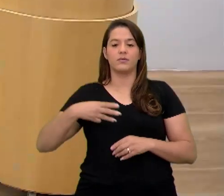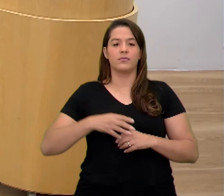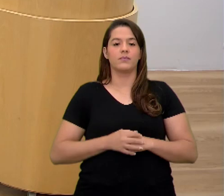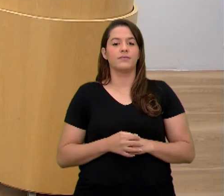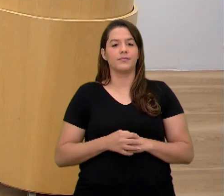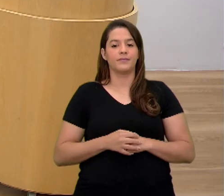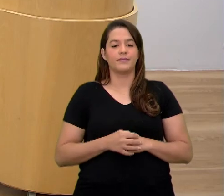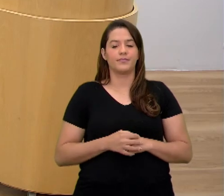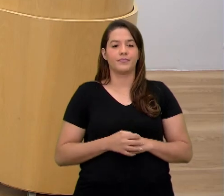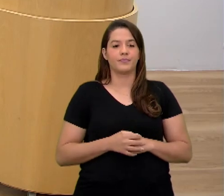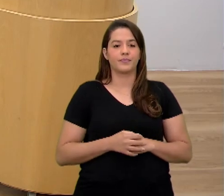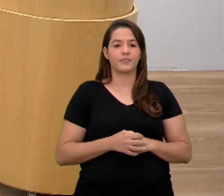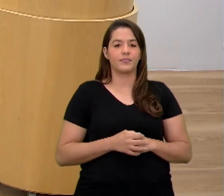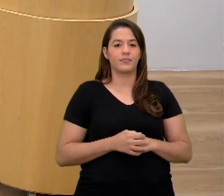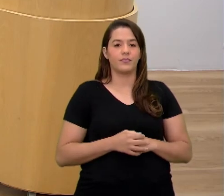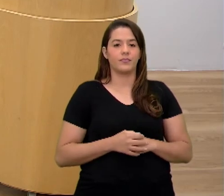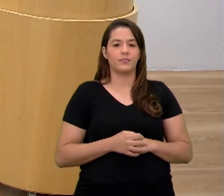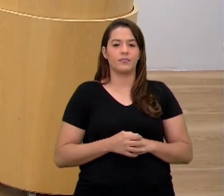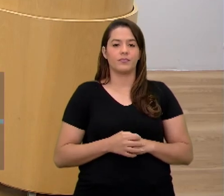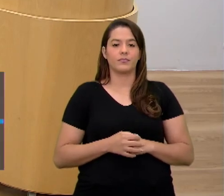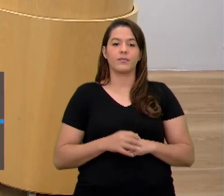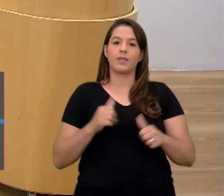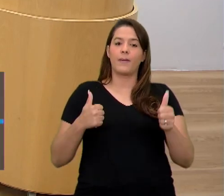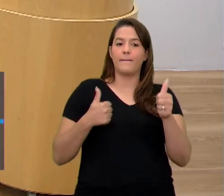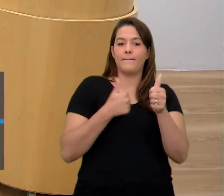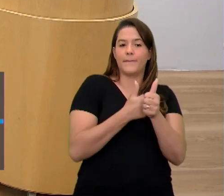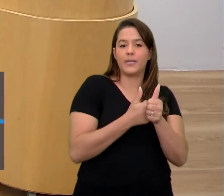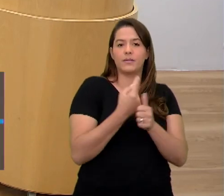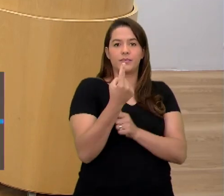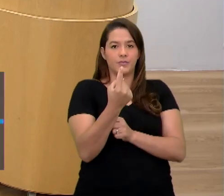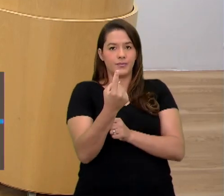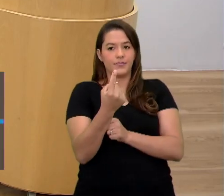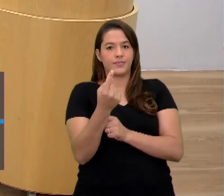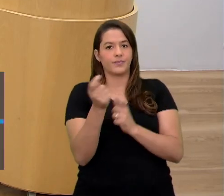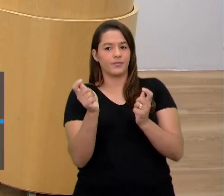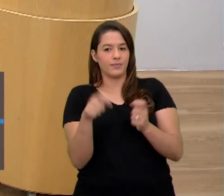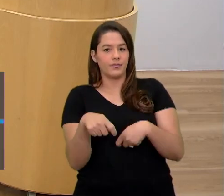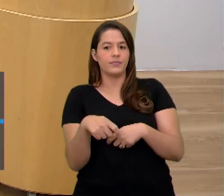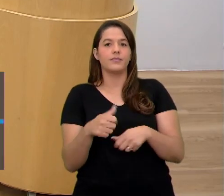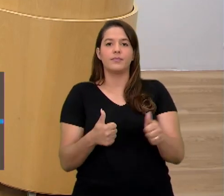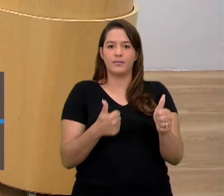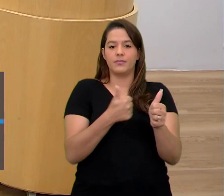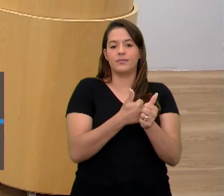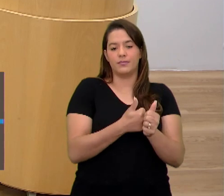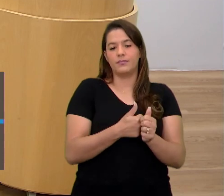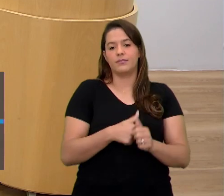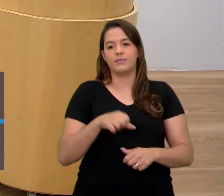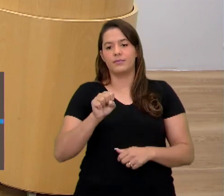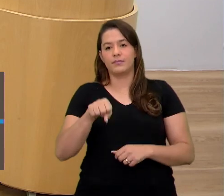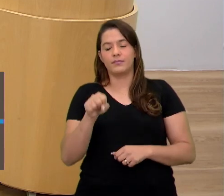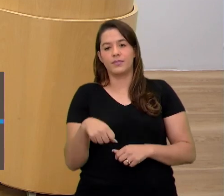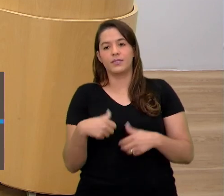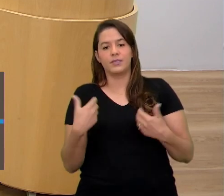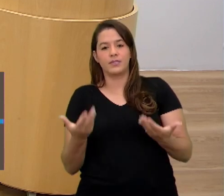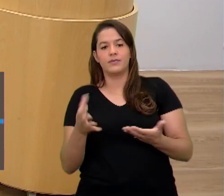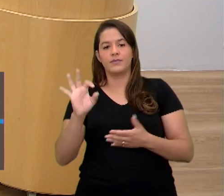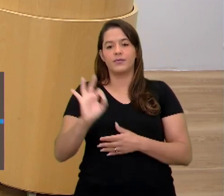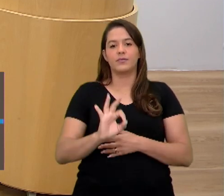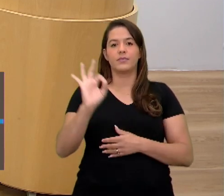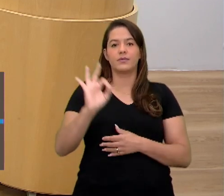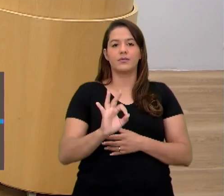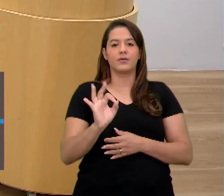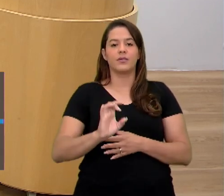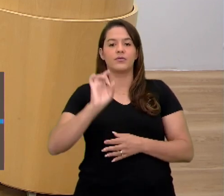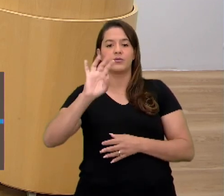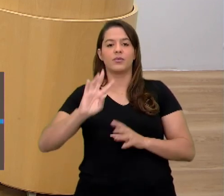famoso 0,83. Está próximo de 1, não tá? Tá próximo. Se fosse em porcentagem, bastaria